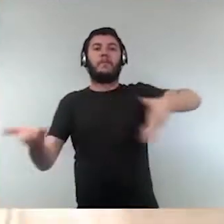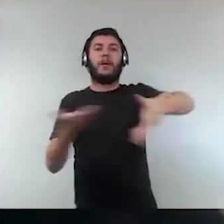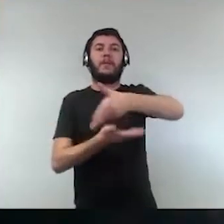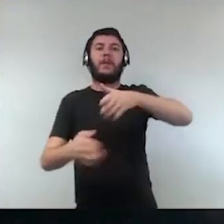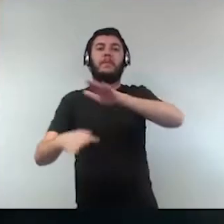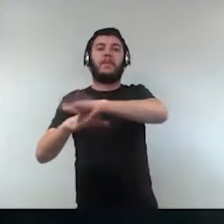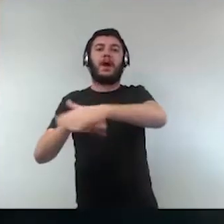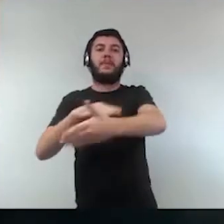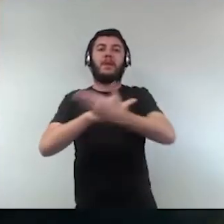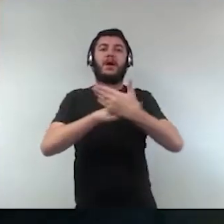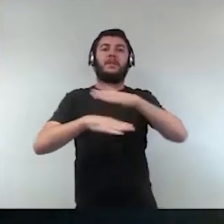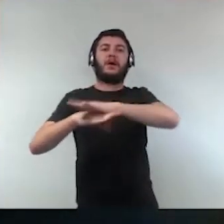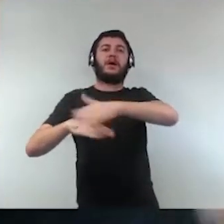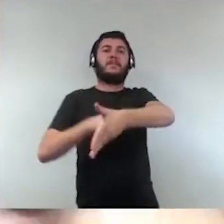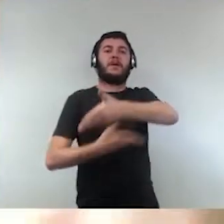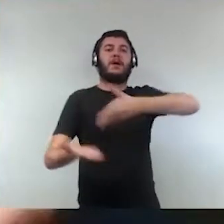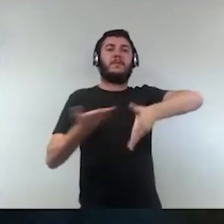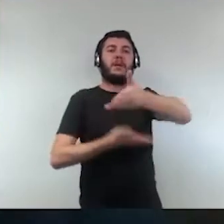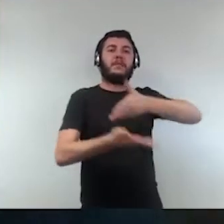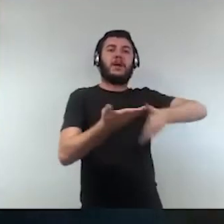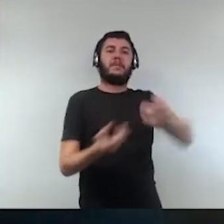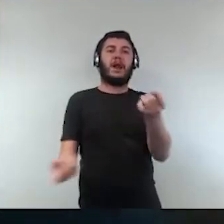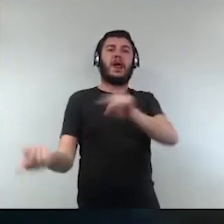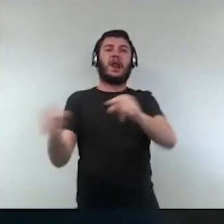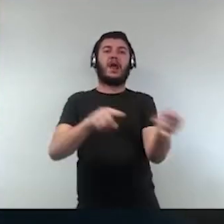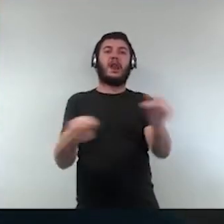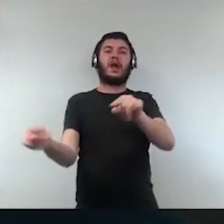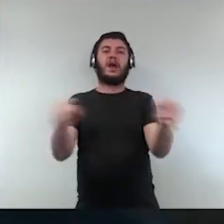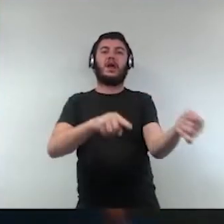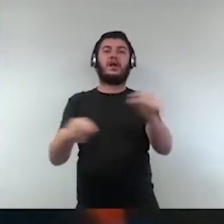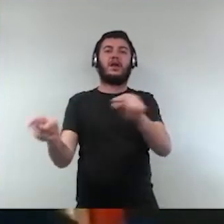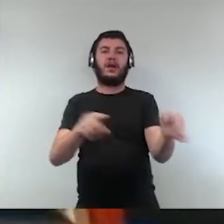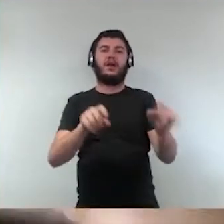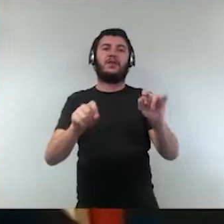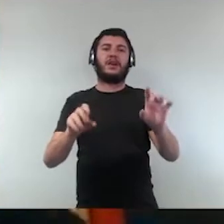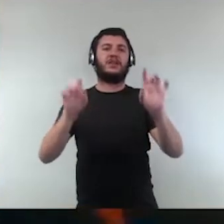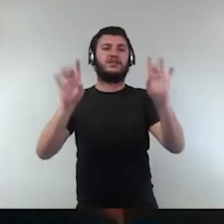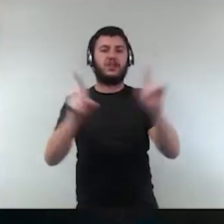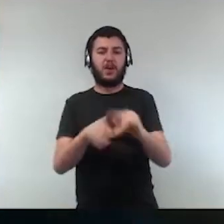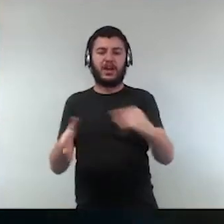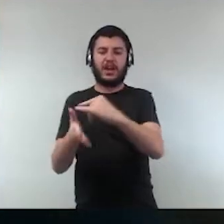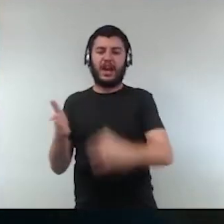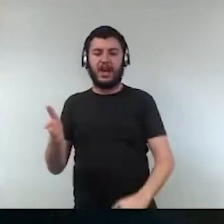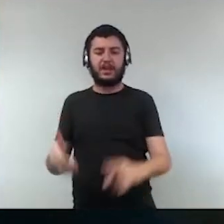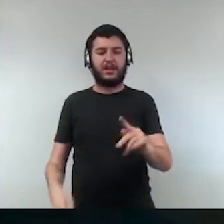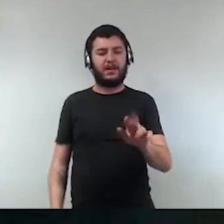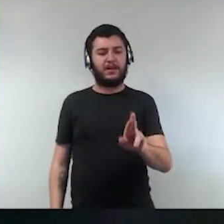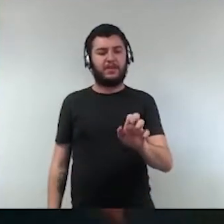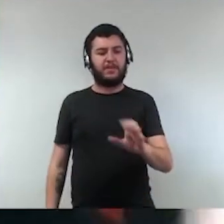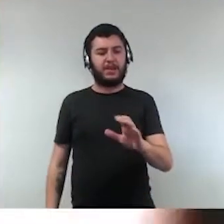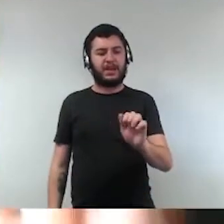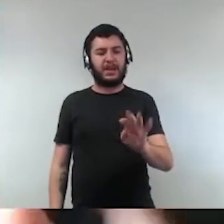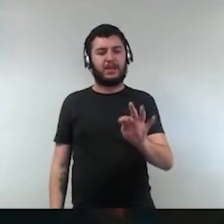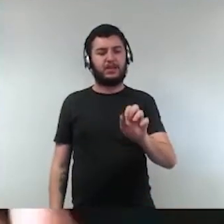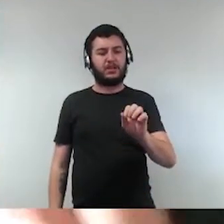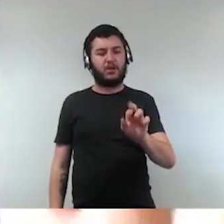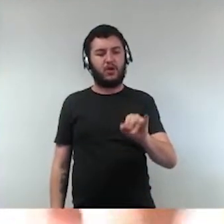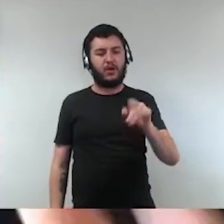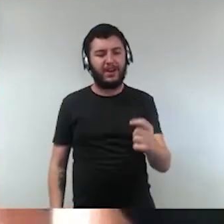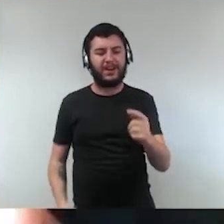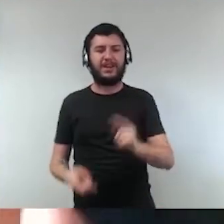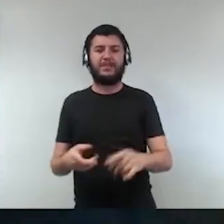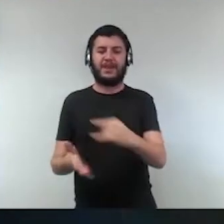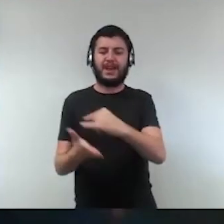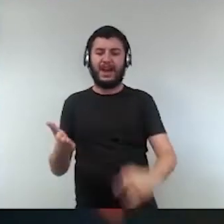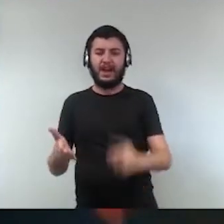mais diversas formas, muito além da carta precatória, muito além da carta de ordem. Essa